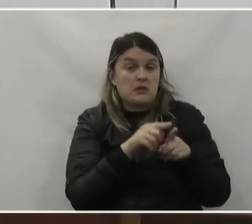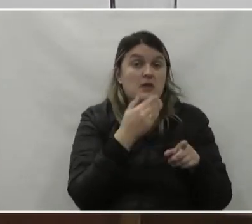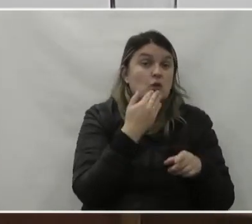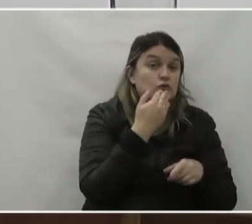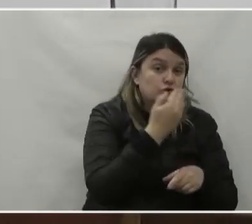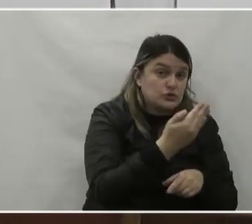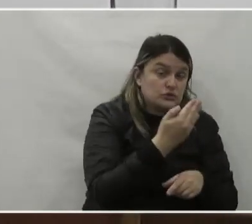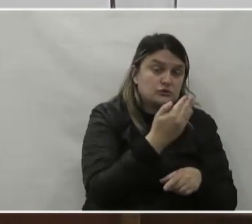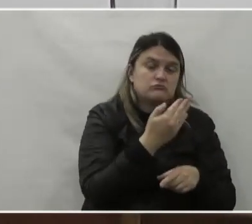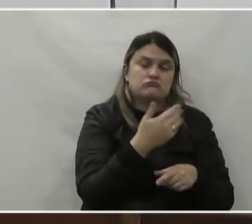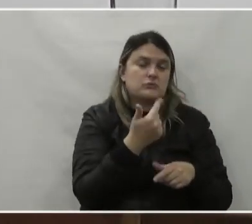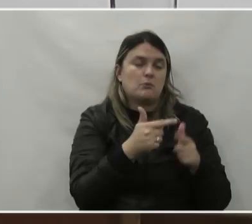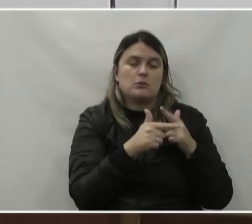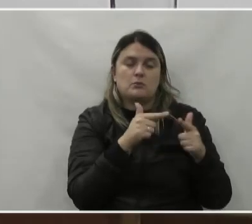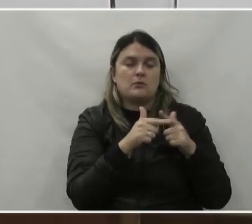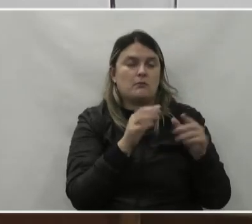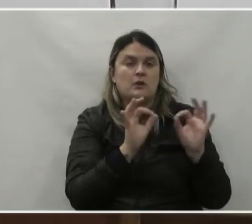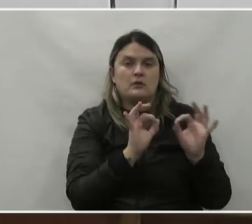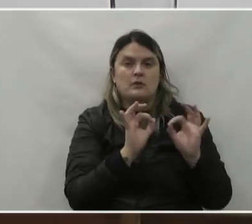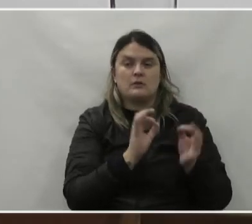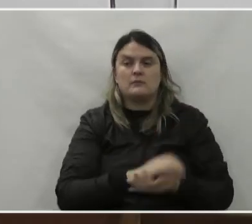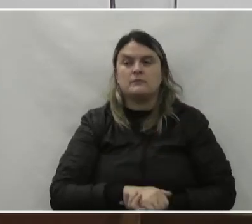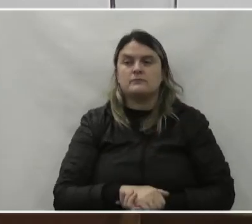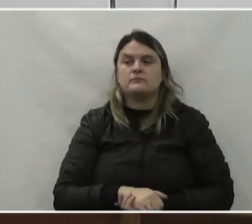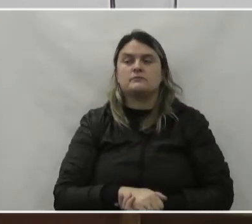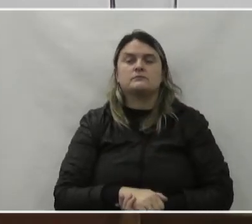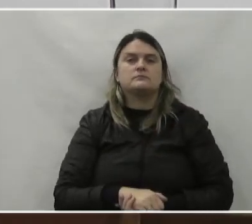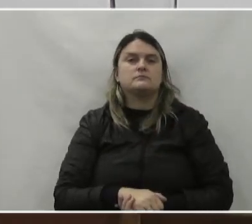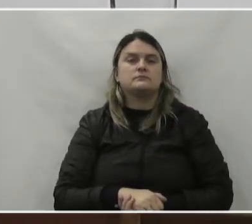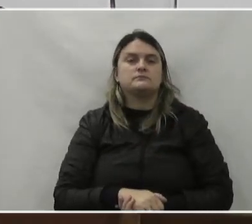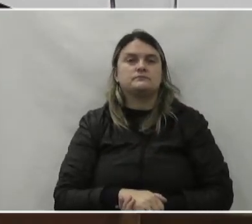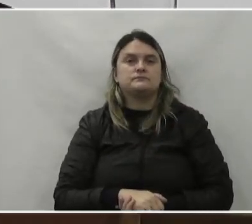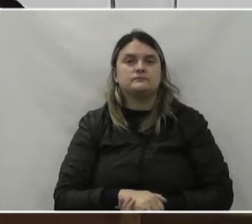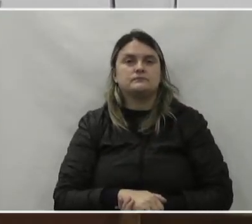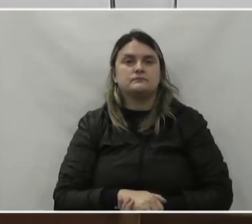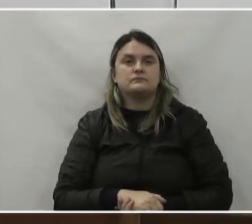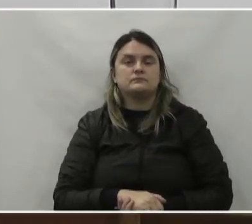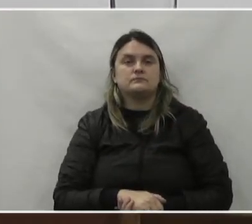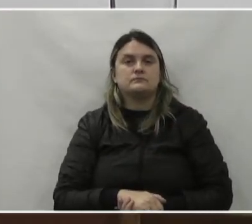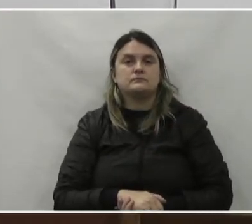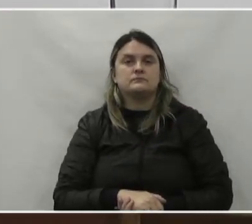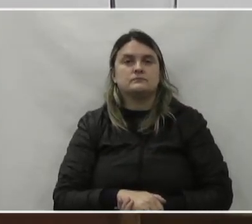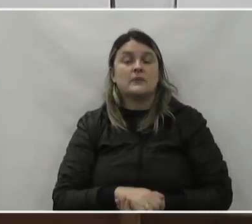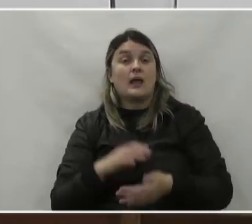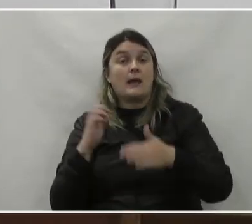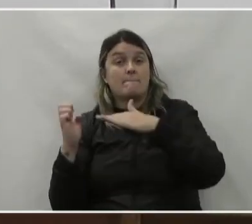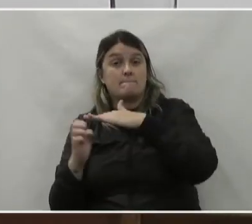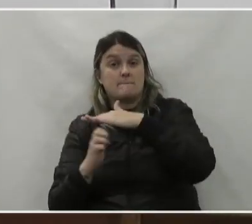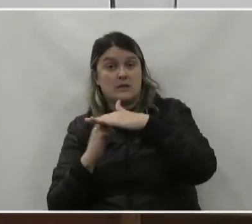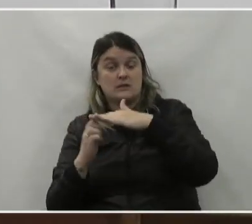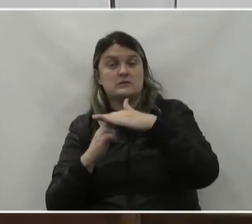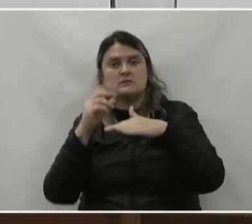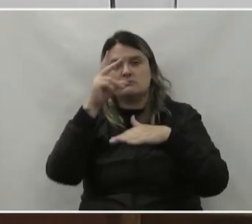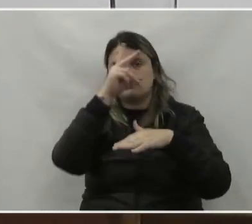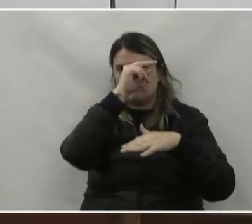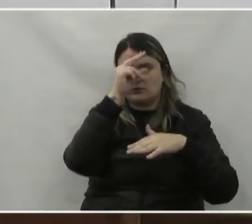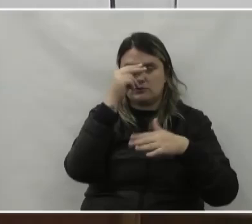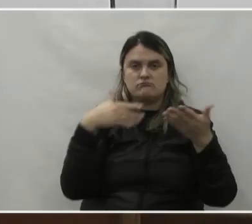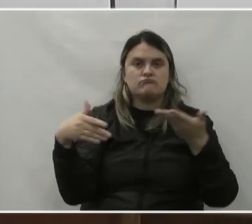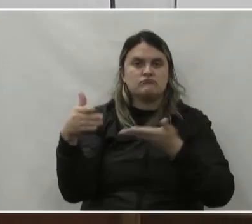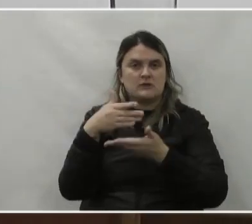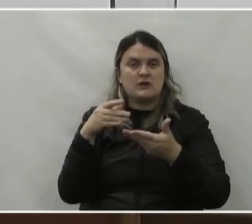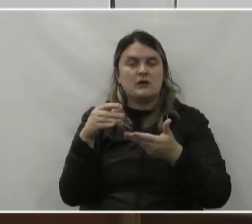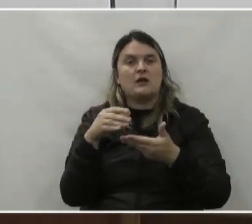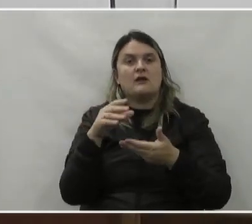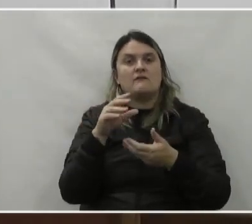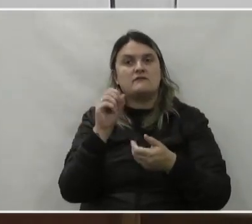gente elogia, eu não vejo problema nenhum nisso, tá? Então, a empresa, né, o Executivo realizou essa